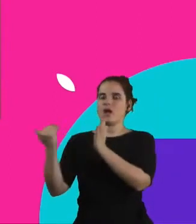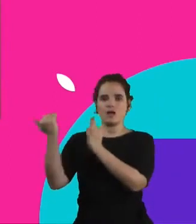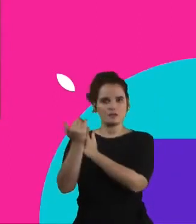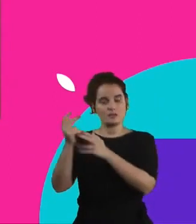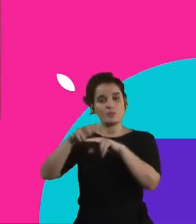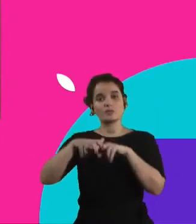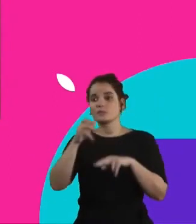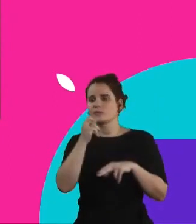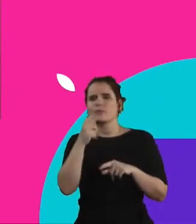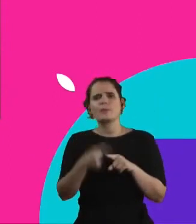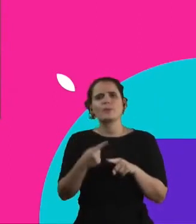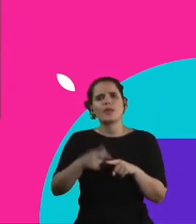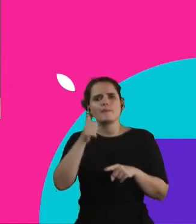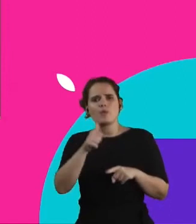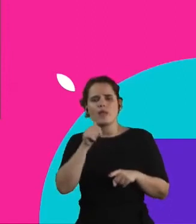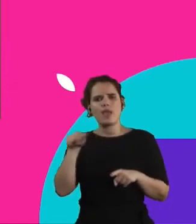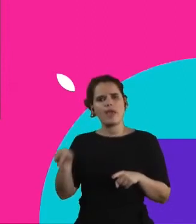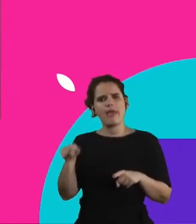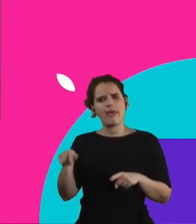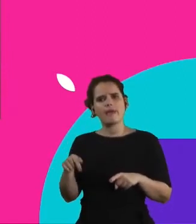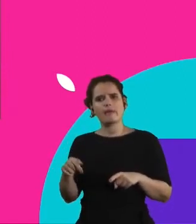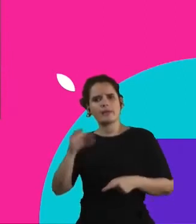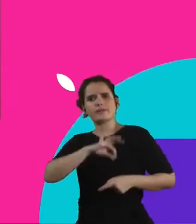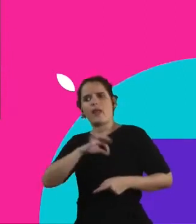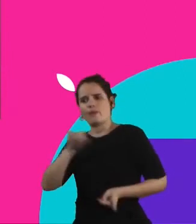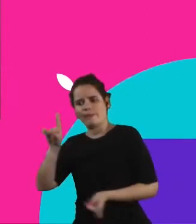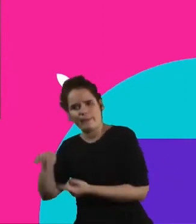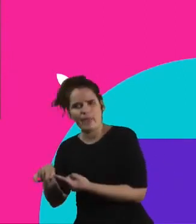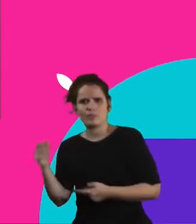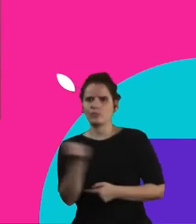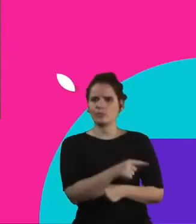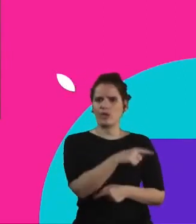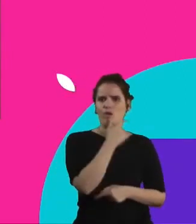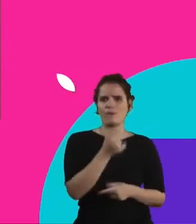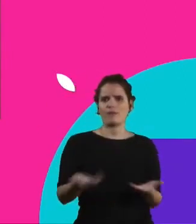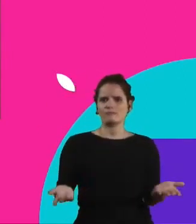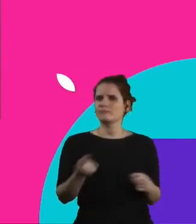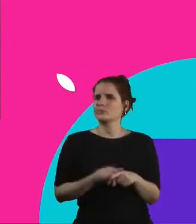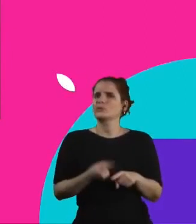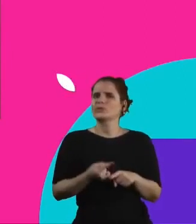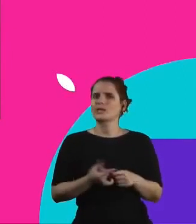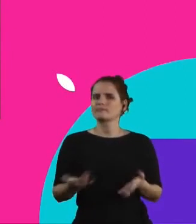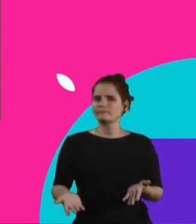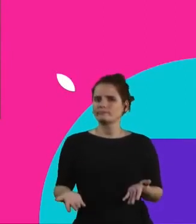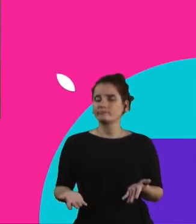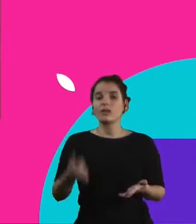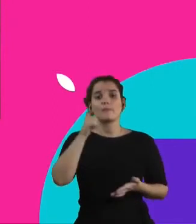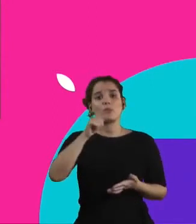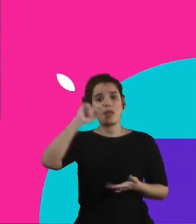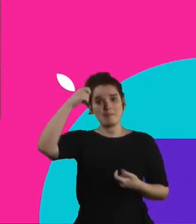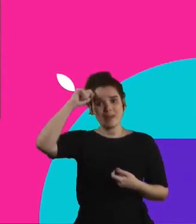de trabalho. Por que que as mulheres ganham sistematicamente menos do que os homens? E por que que as mulheres